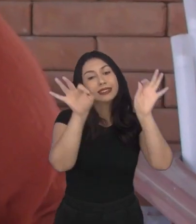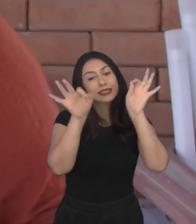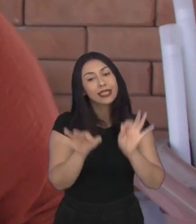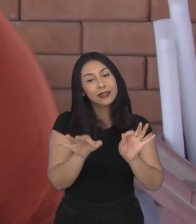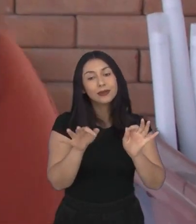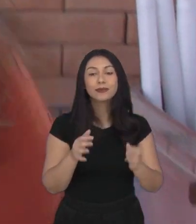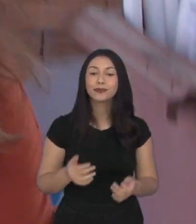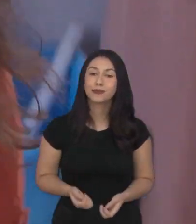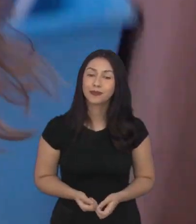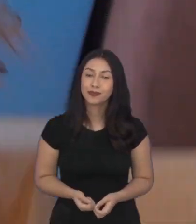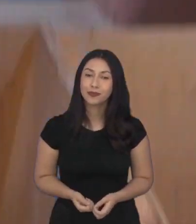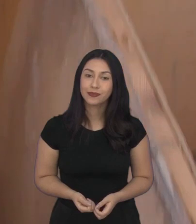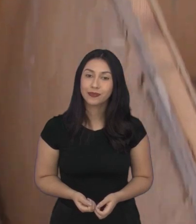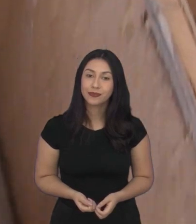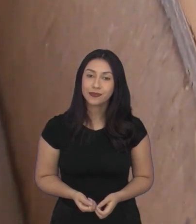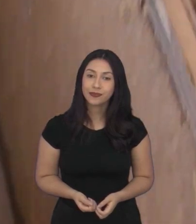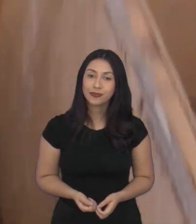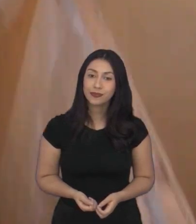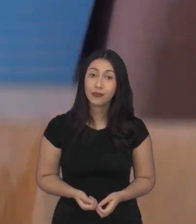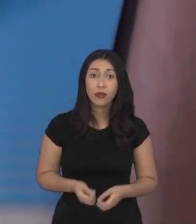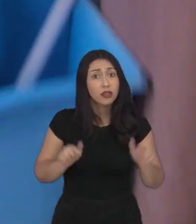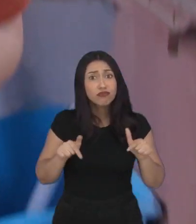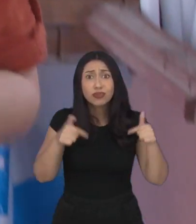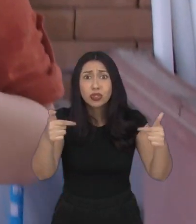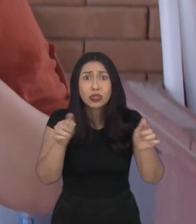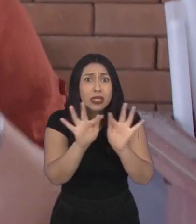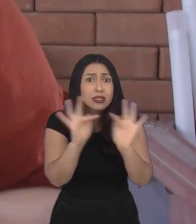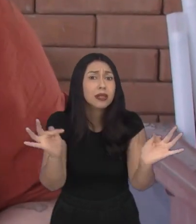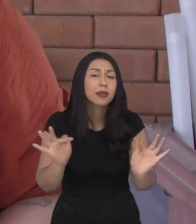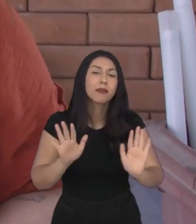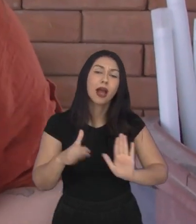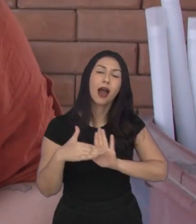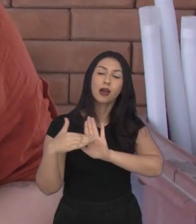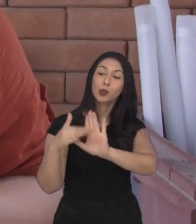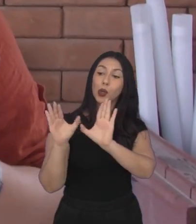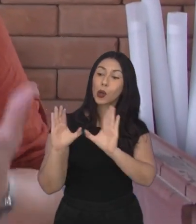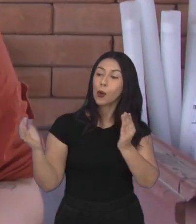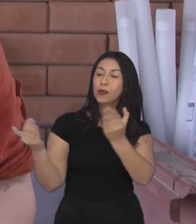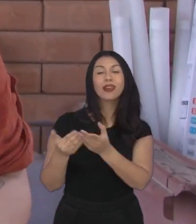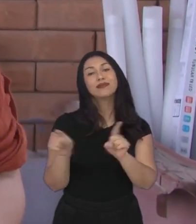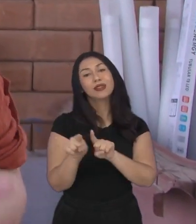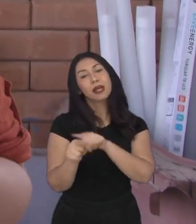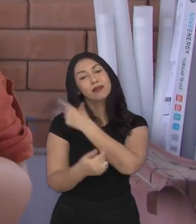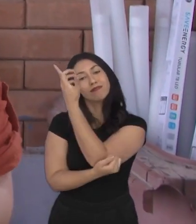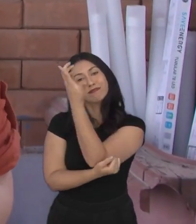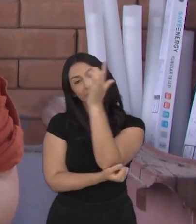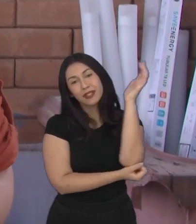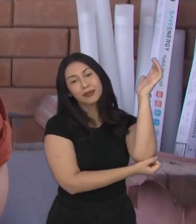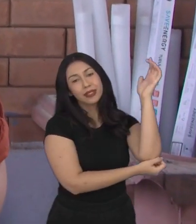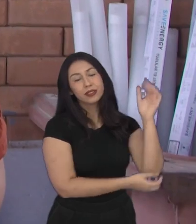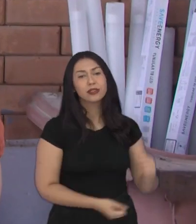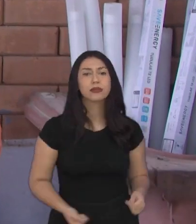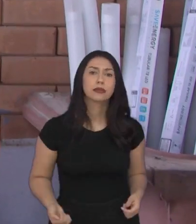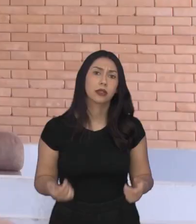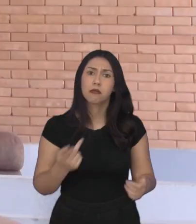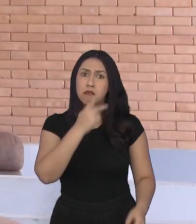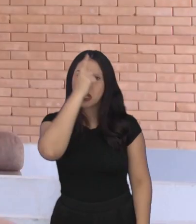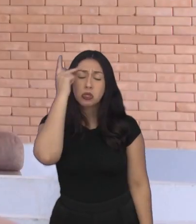é o câncer do sangue. Ocorre uma alteração no DNA dessas células, né, que são os leucócitos, e ocorre